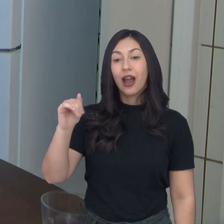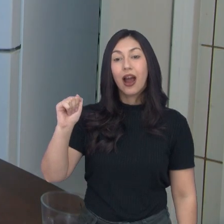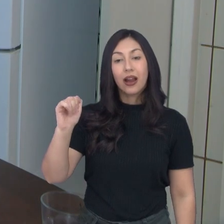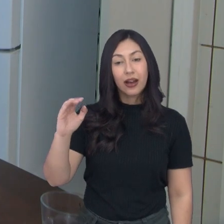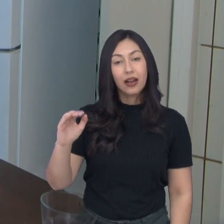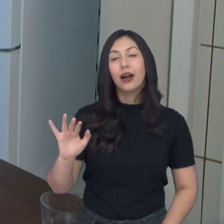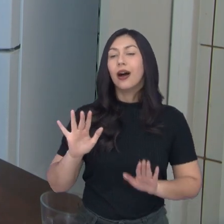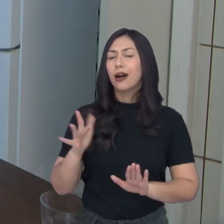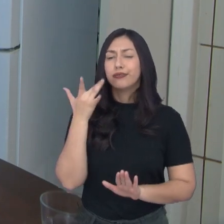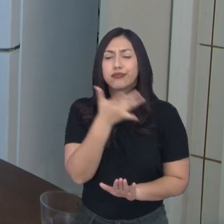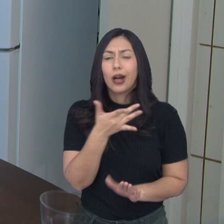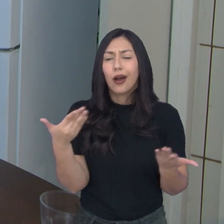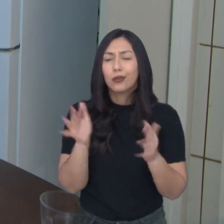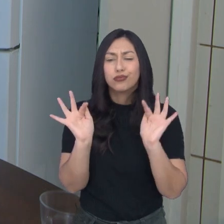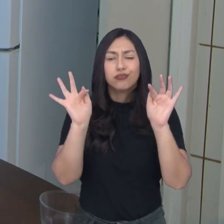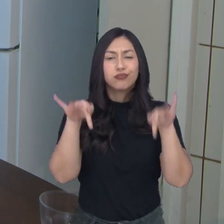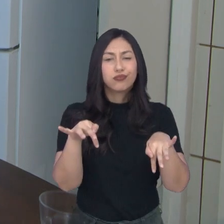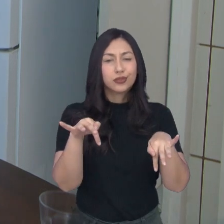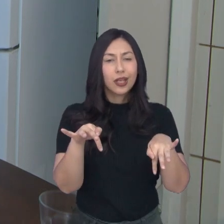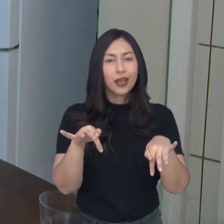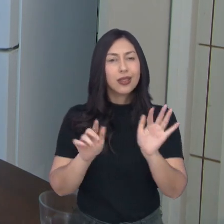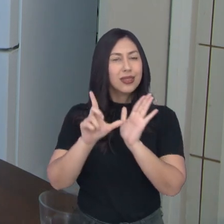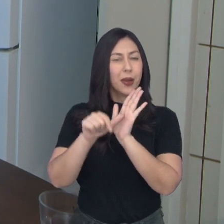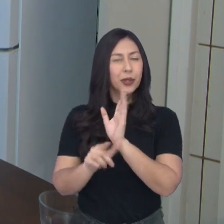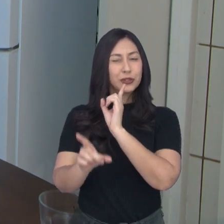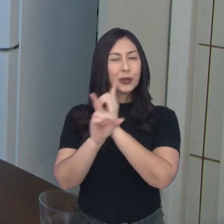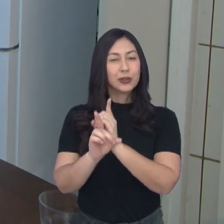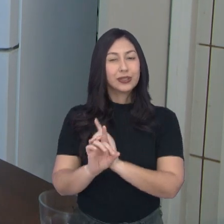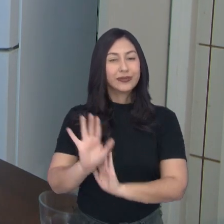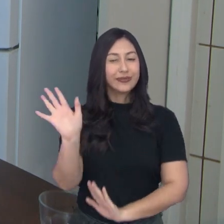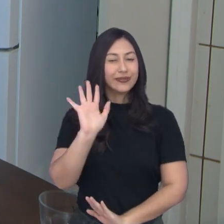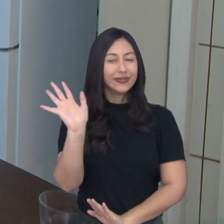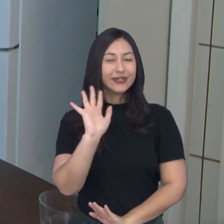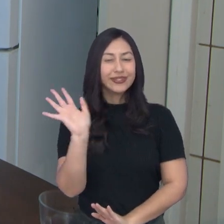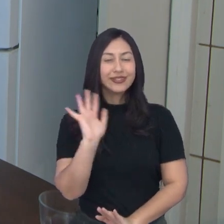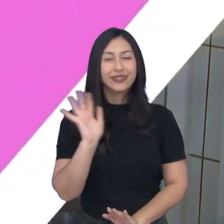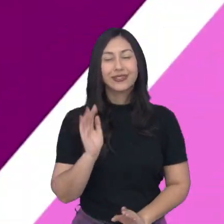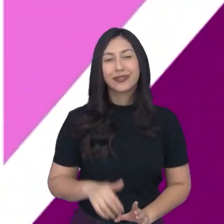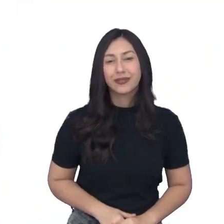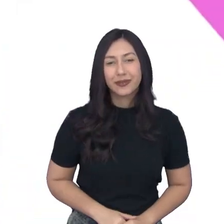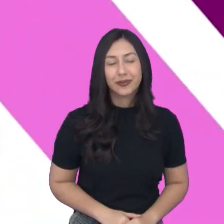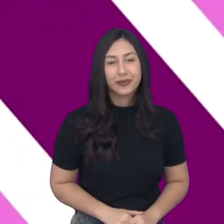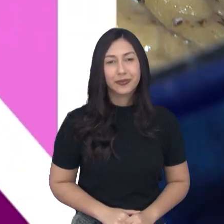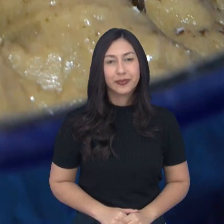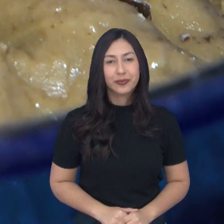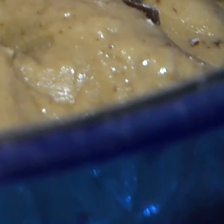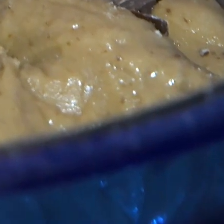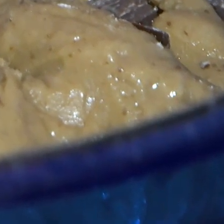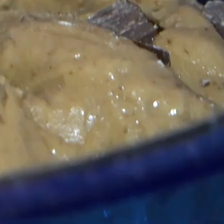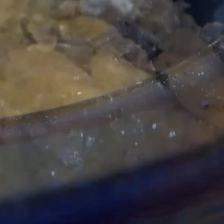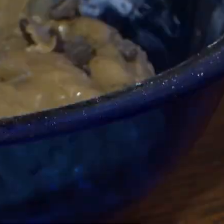Vamos fazer o seguinte, vou encerrar aqui o Job do Dia. Te vejo no próximo, tá, Fernanda? Espero que você tenha gostado. Tchau, tchau. Tchau.